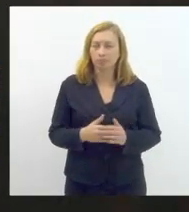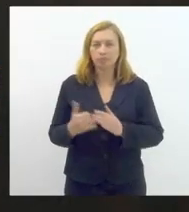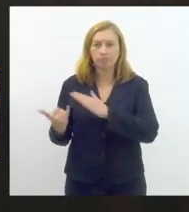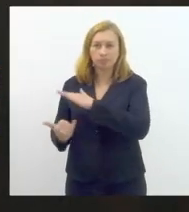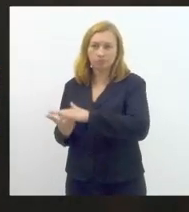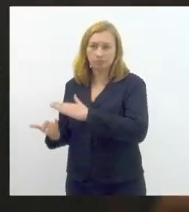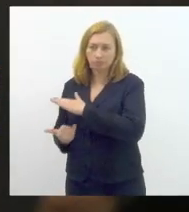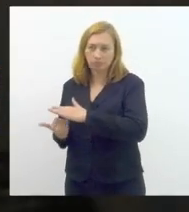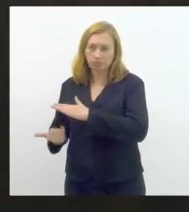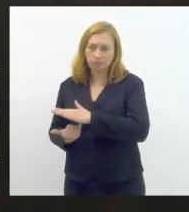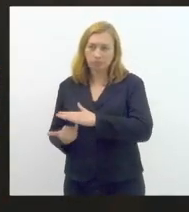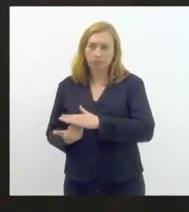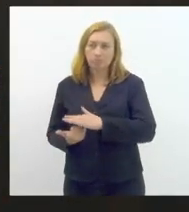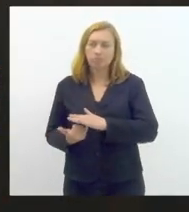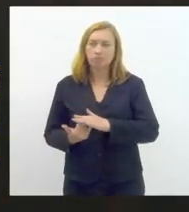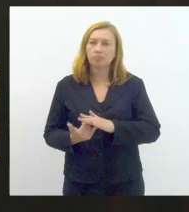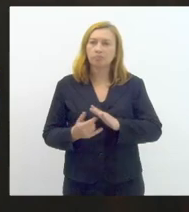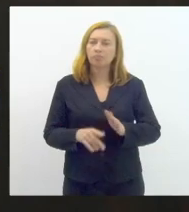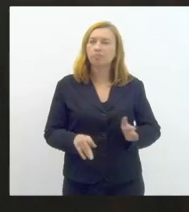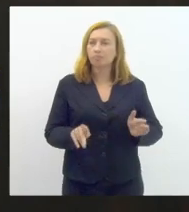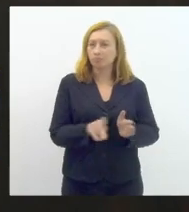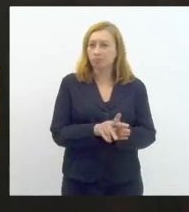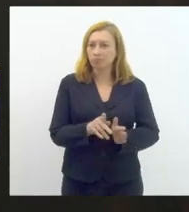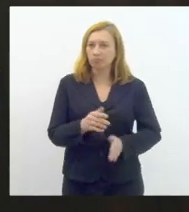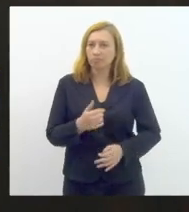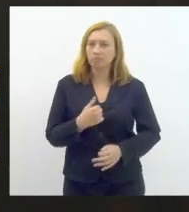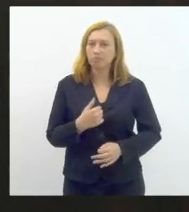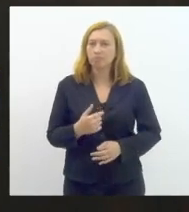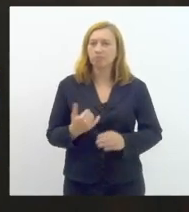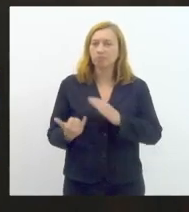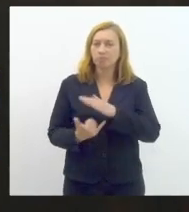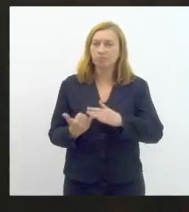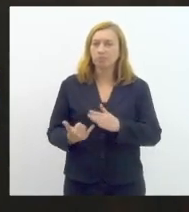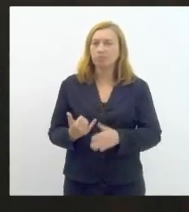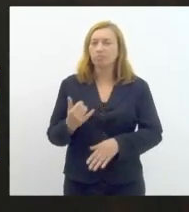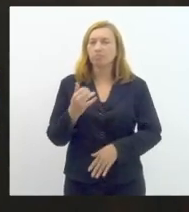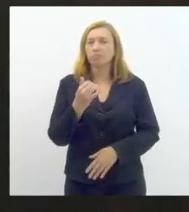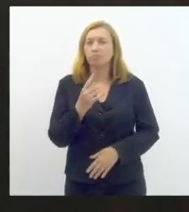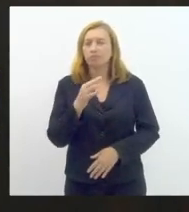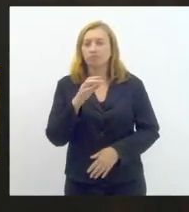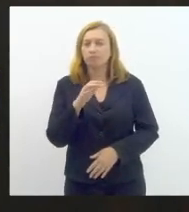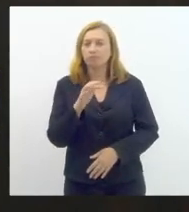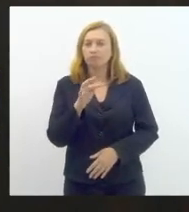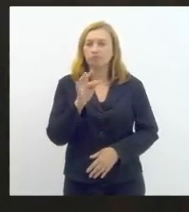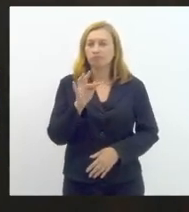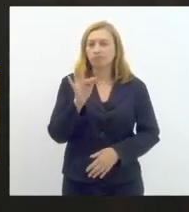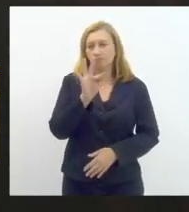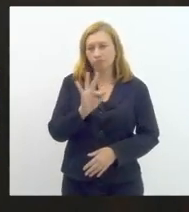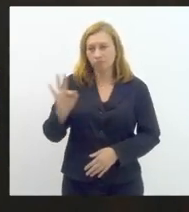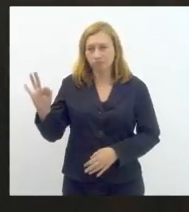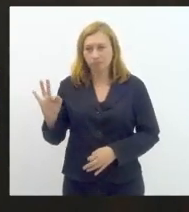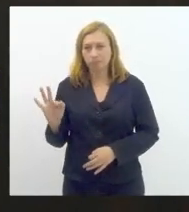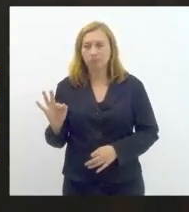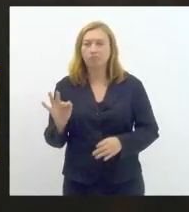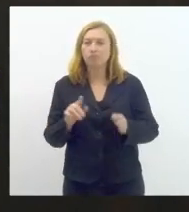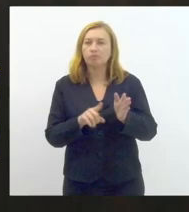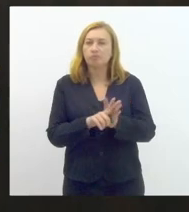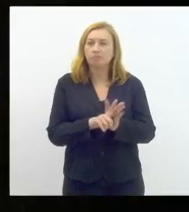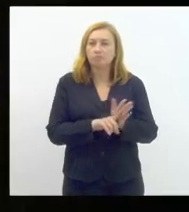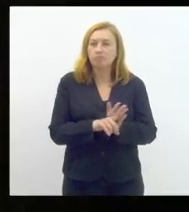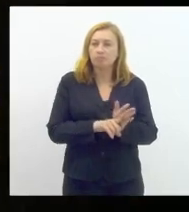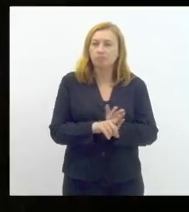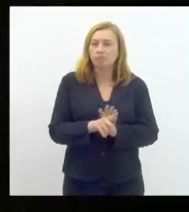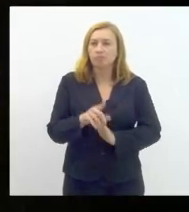que eu faço parte. O Instituto Federal Fluminense do Campus São Antônio de Pádua, meu professor de pesquisa, Marcelo